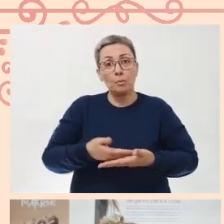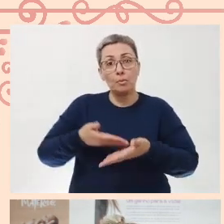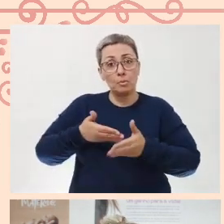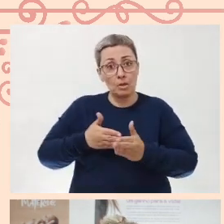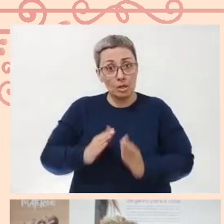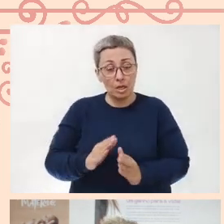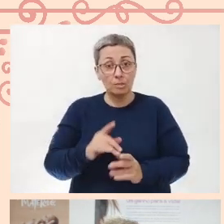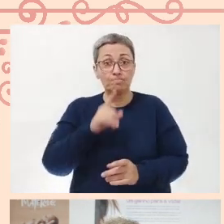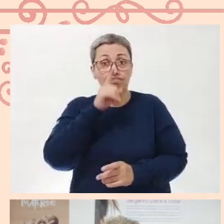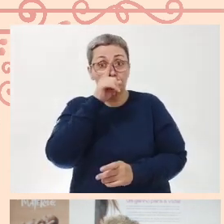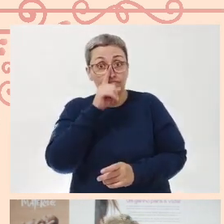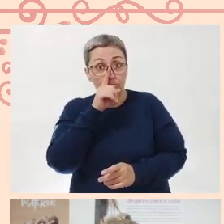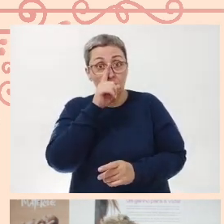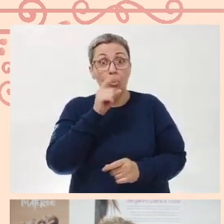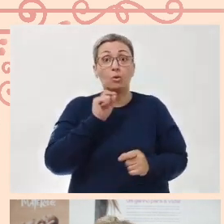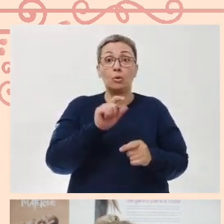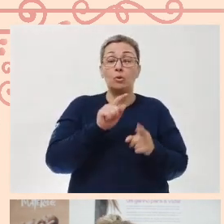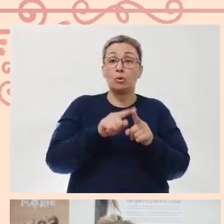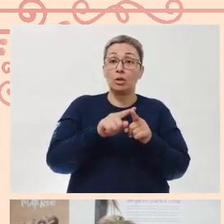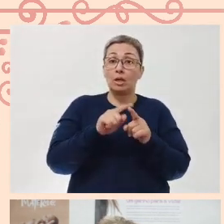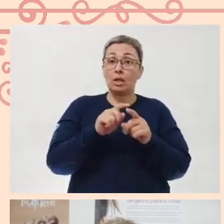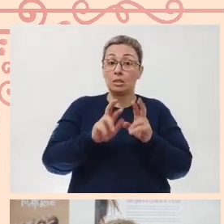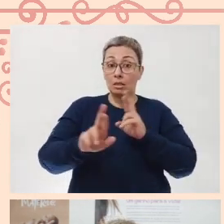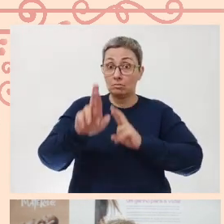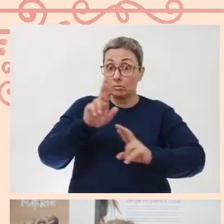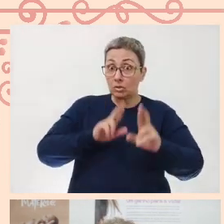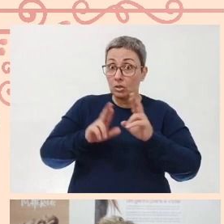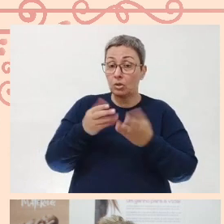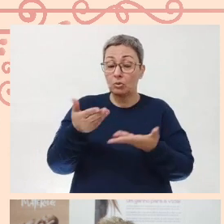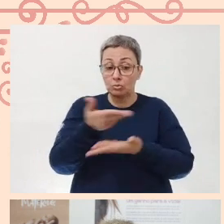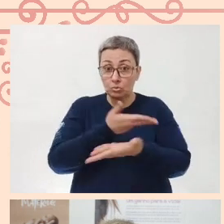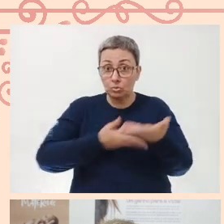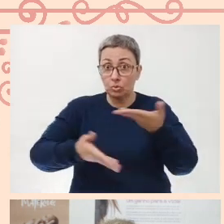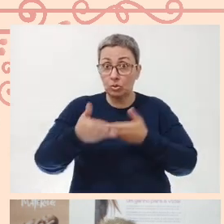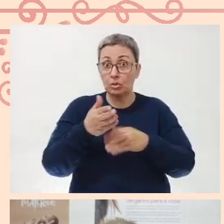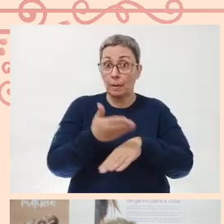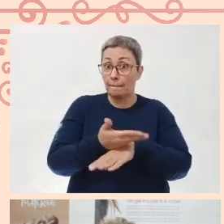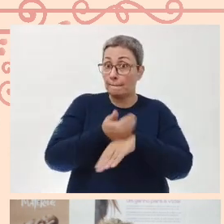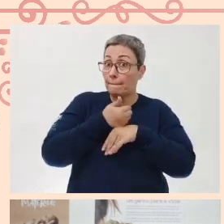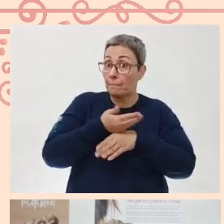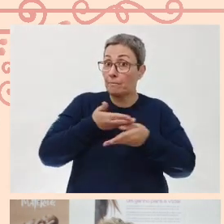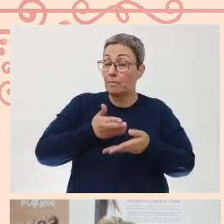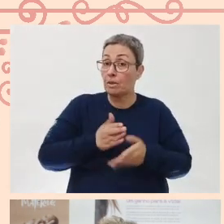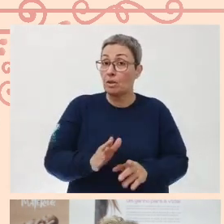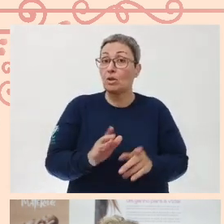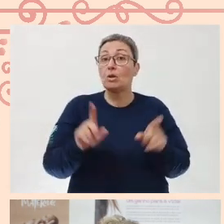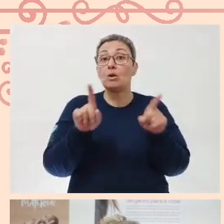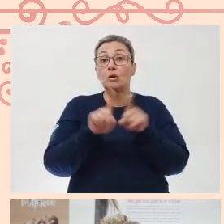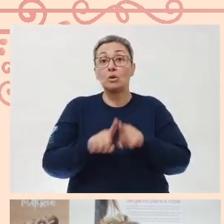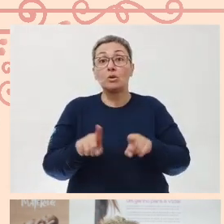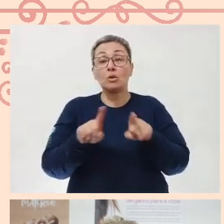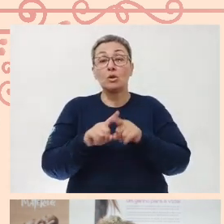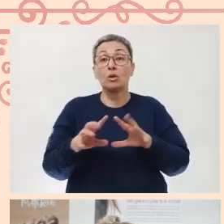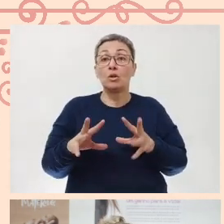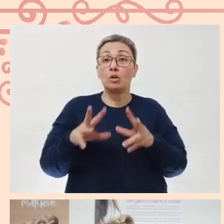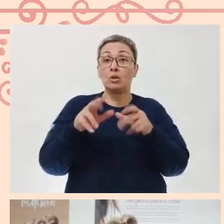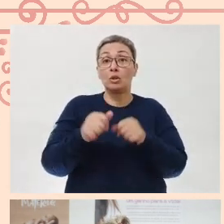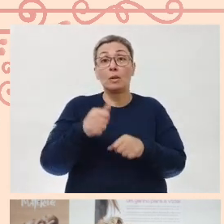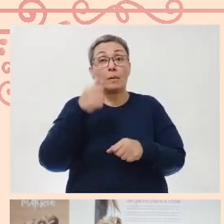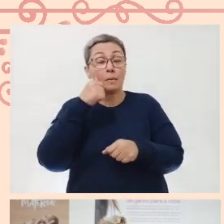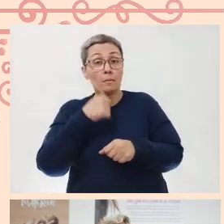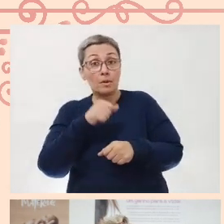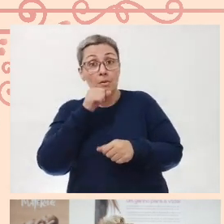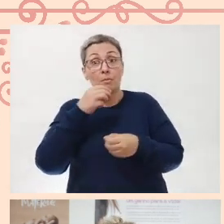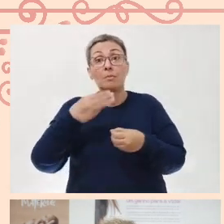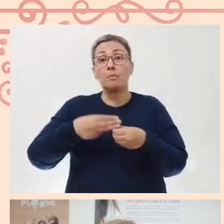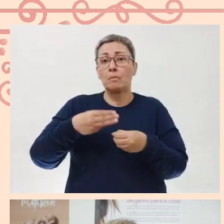alto risco, onde se realiza esse follow-up do recém-nascido prematuro, e